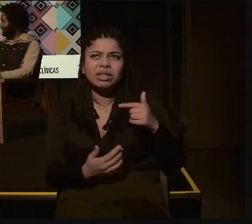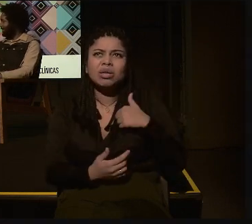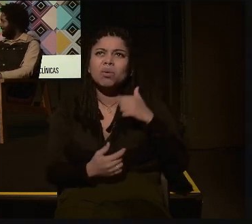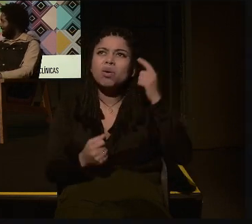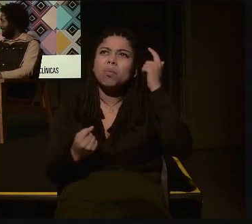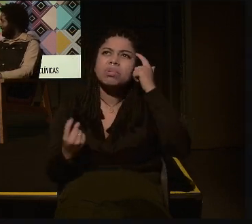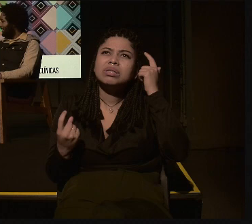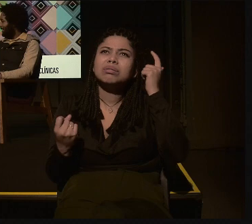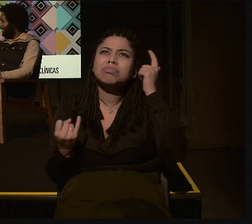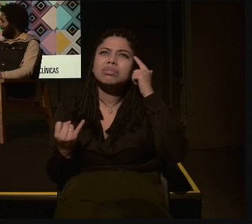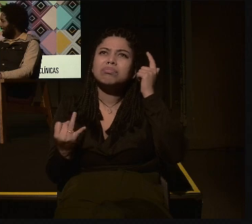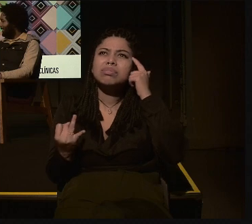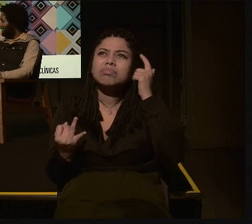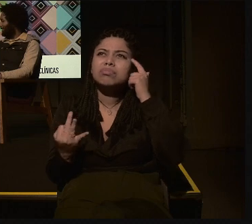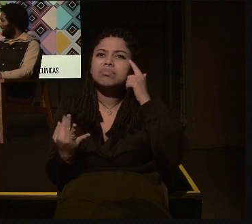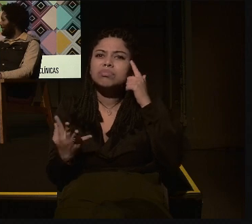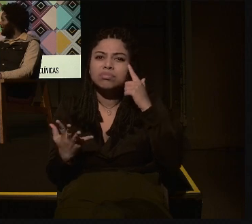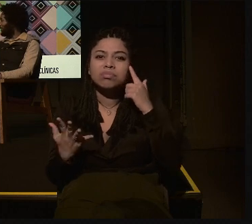nessas